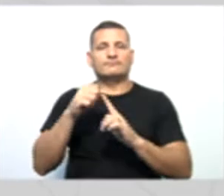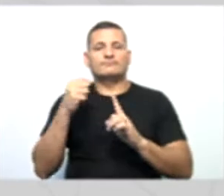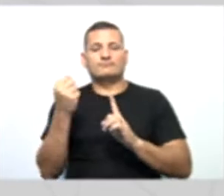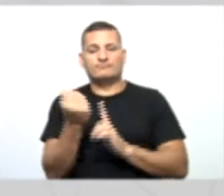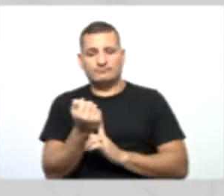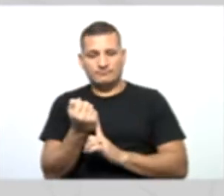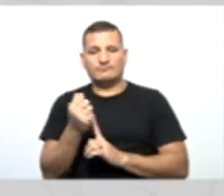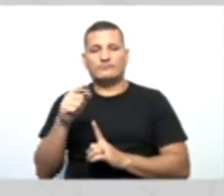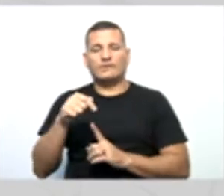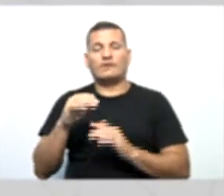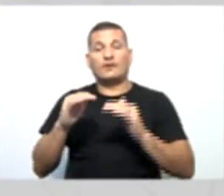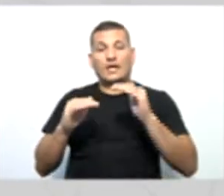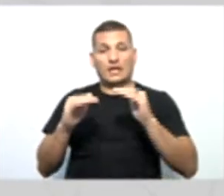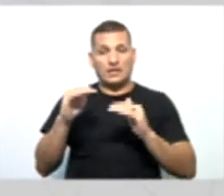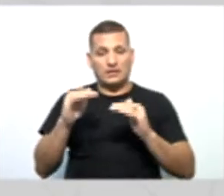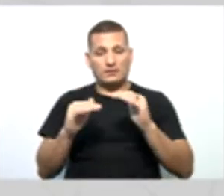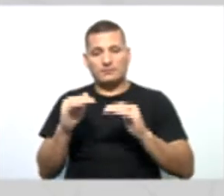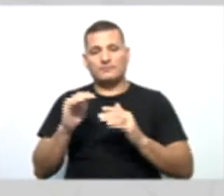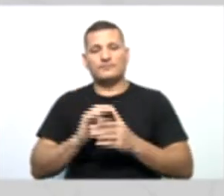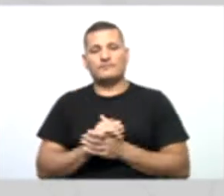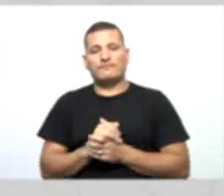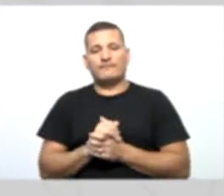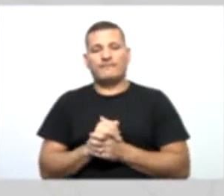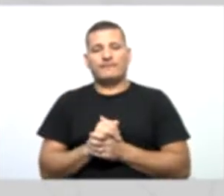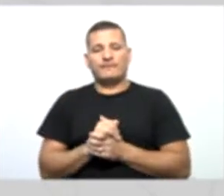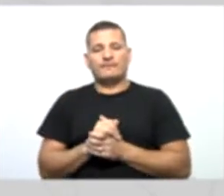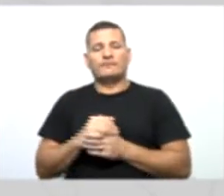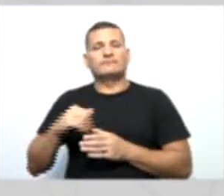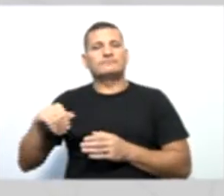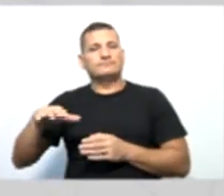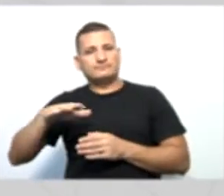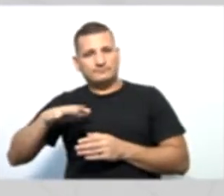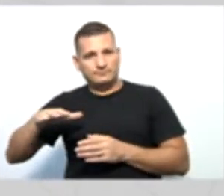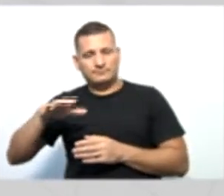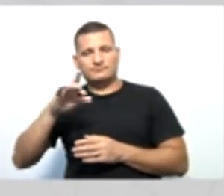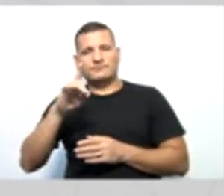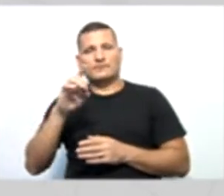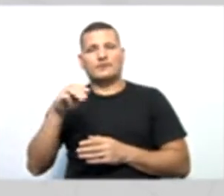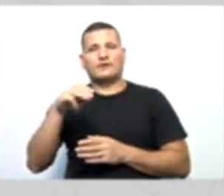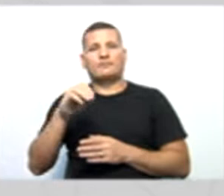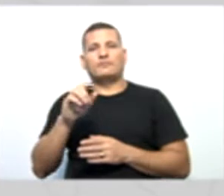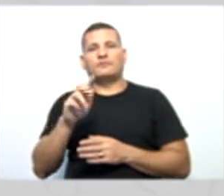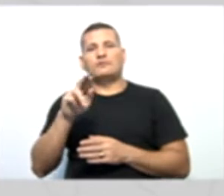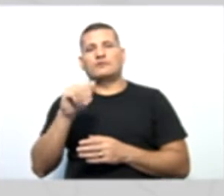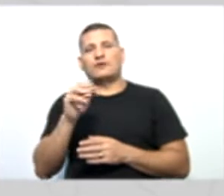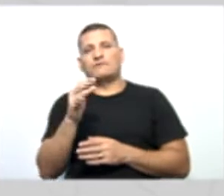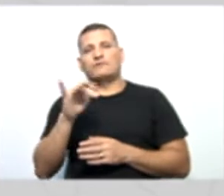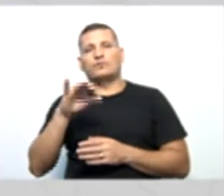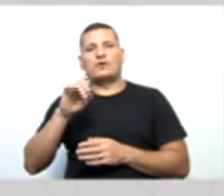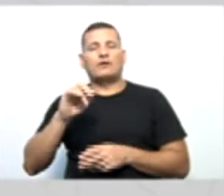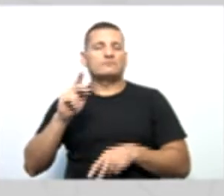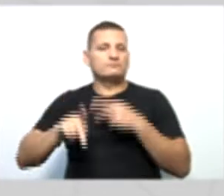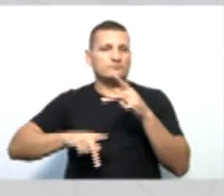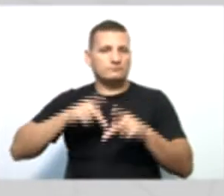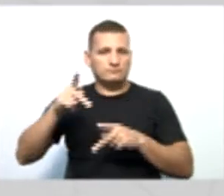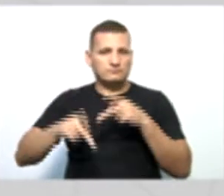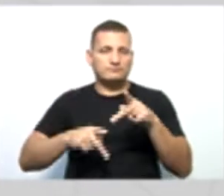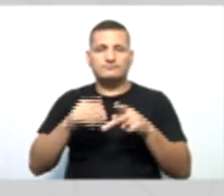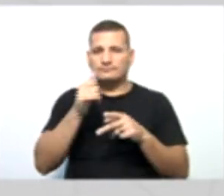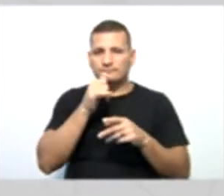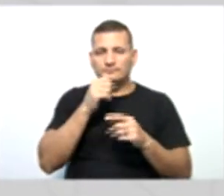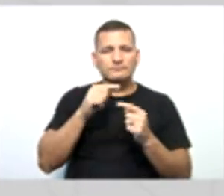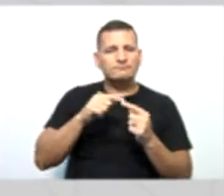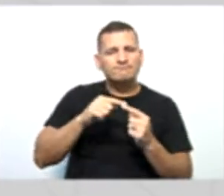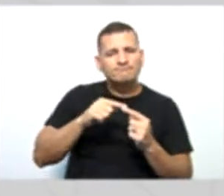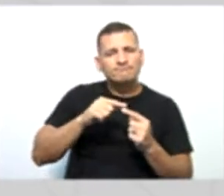na questão do equilíbrio ecológico. O ambiente demográfico, a questão populacional, daqui a 20 anos vai